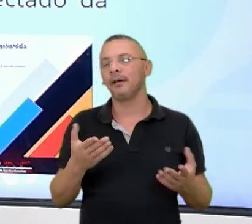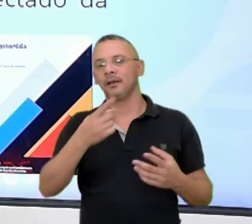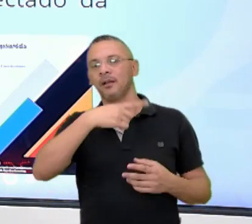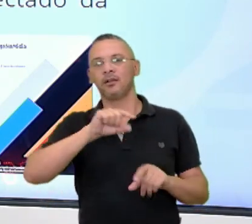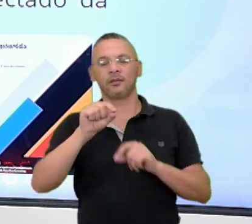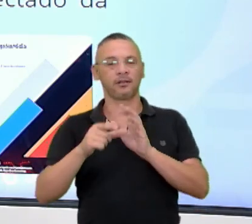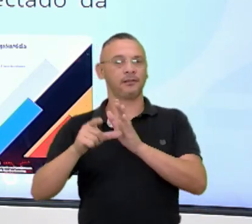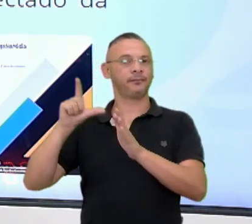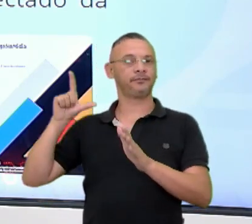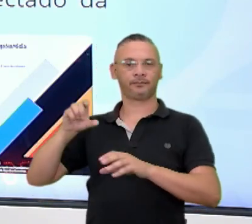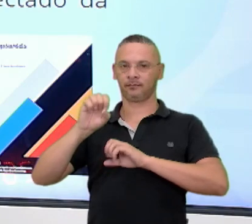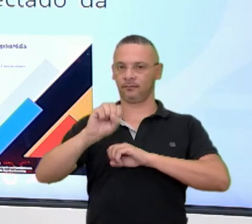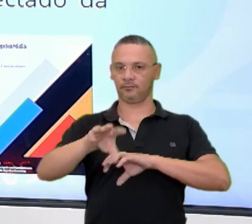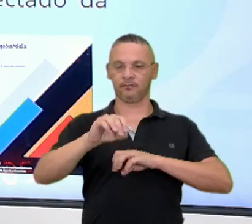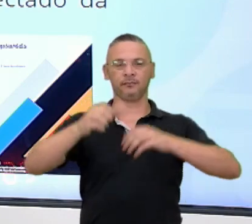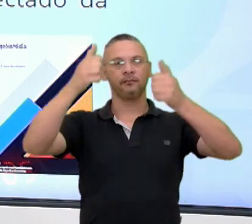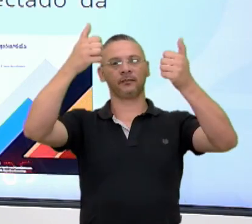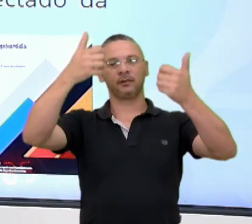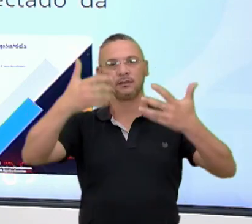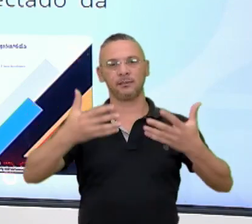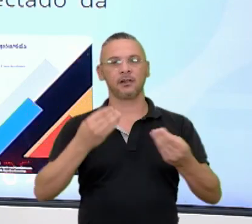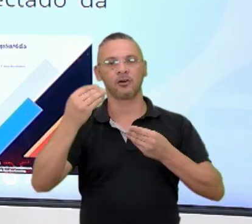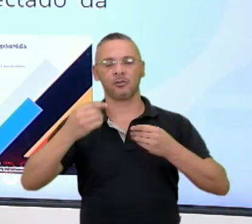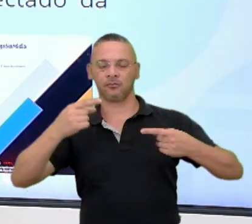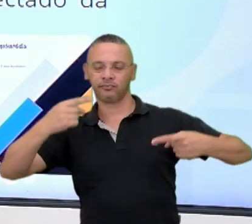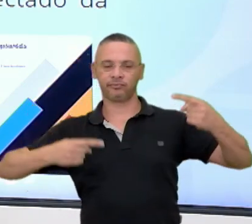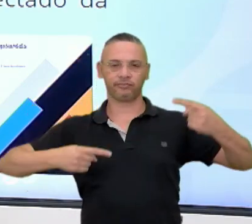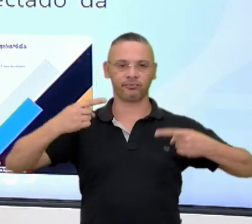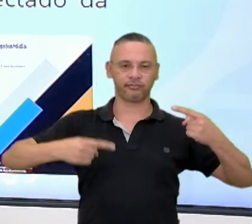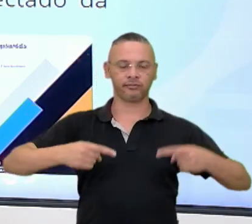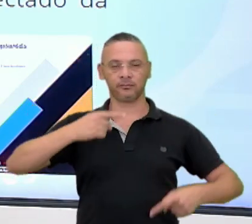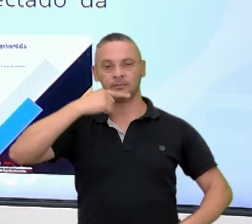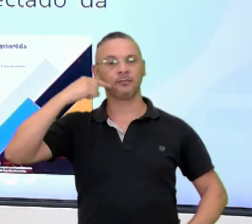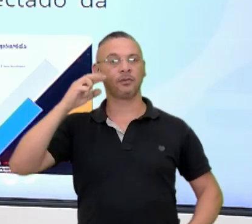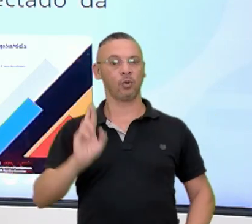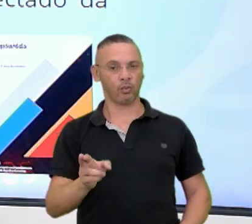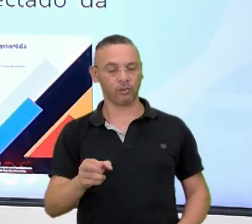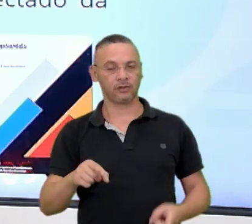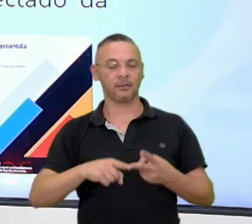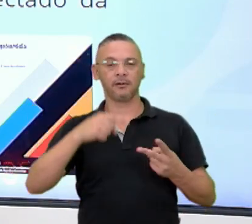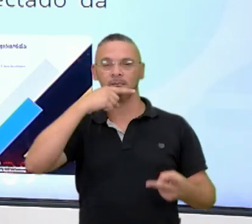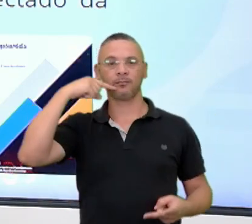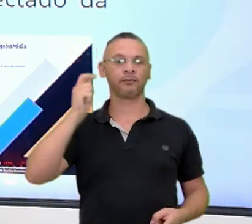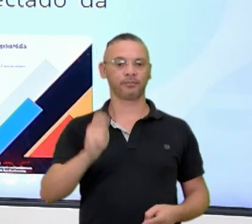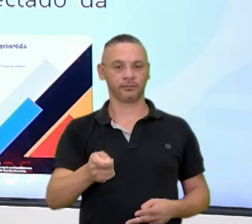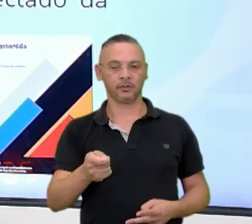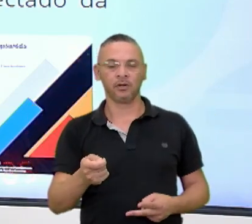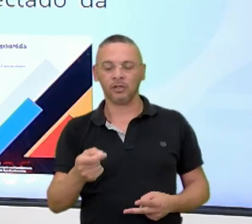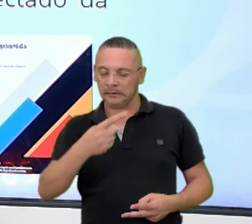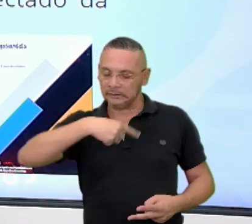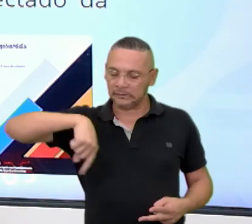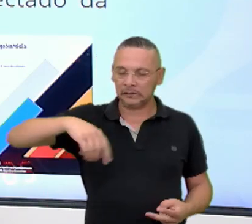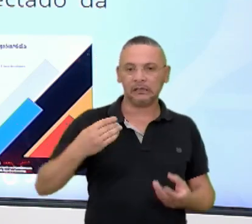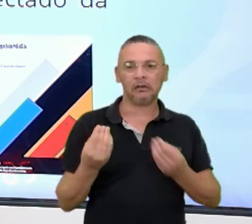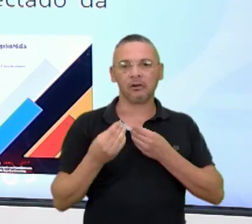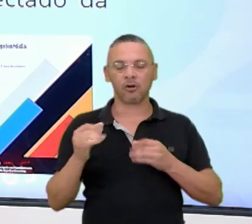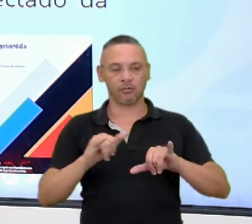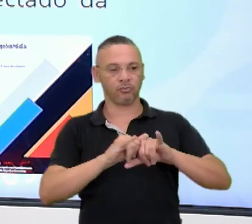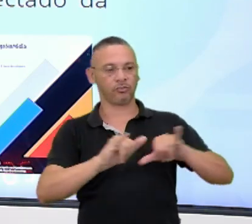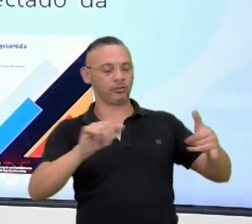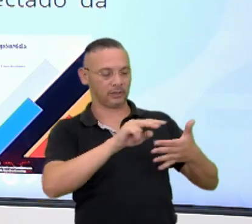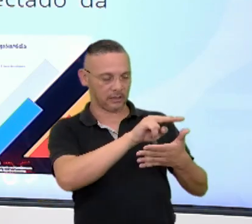Na última aula, por exemplo, eu falei muito sobre o conflito entre Rússia e Ucrânia e como eu posso ler notícias